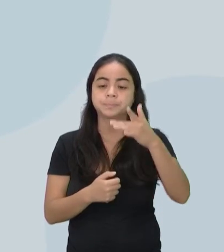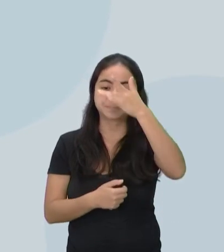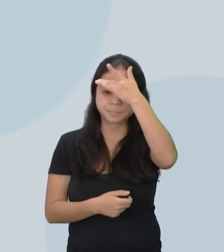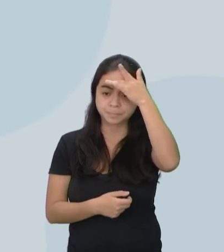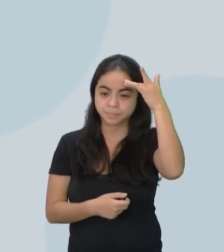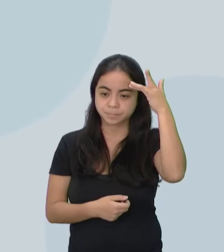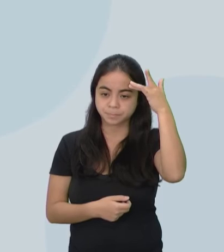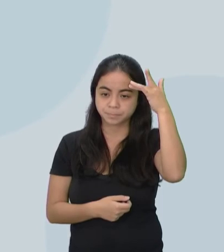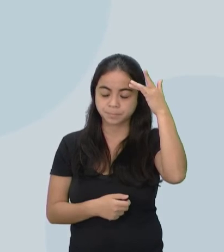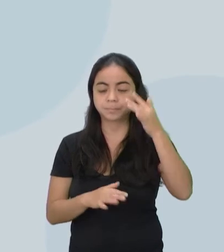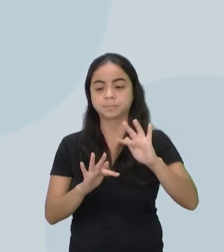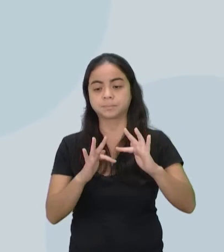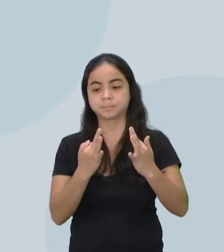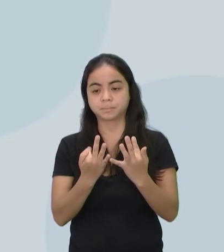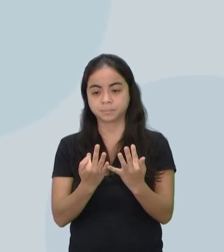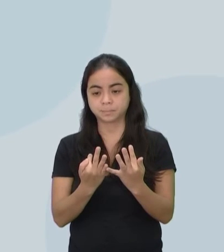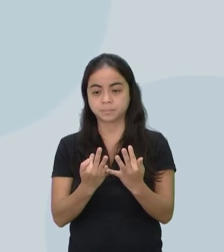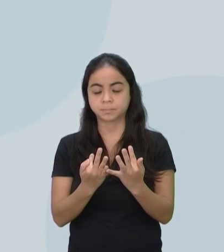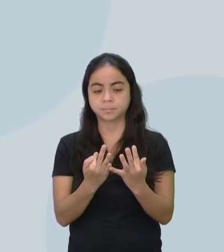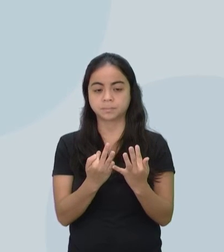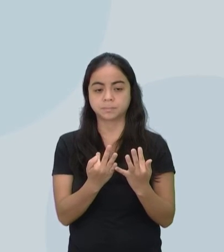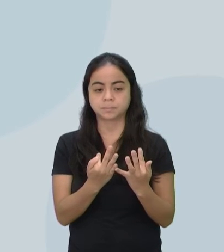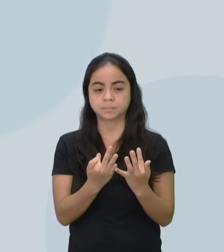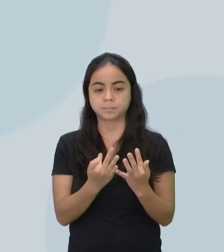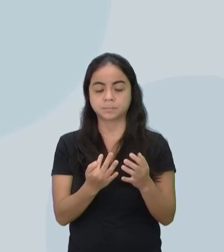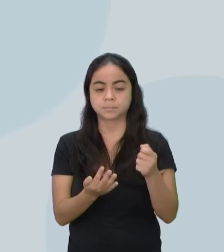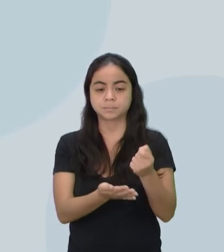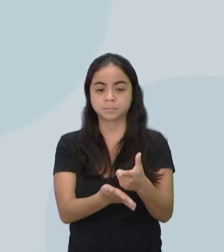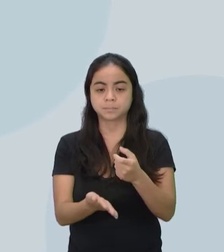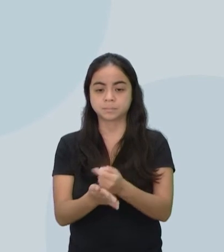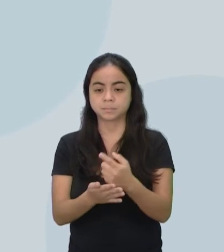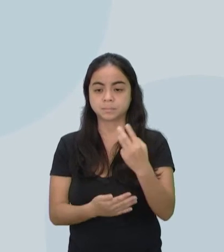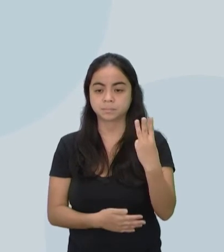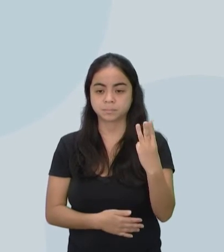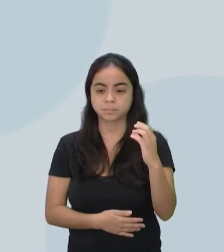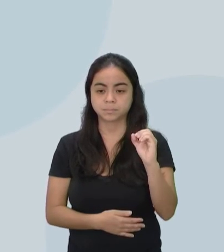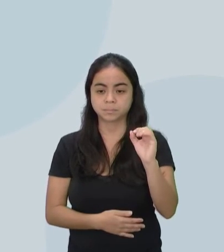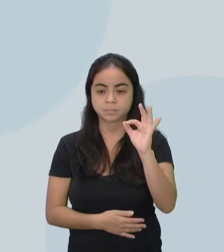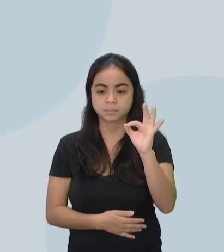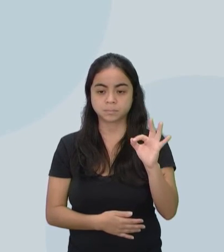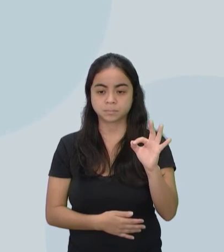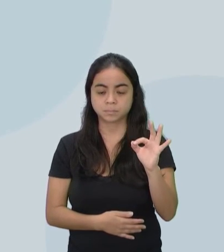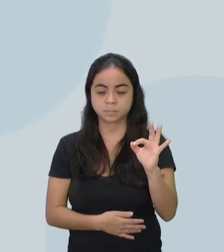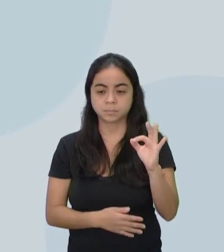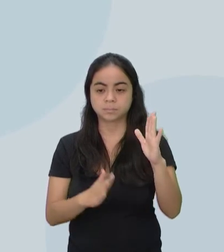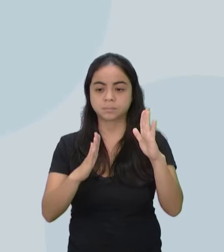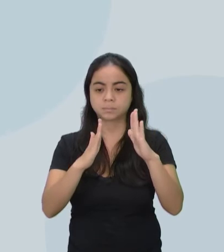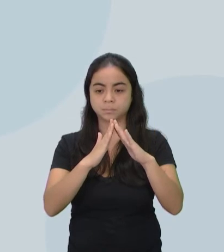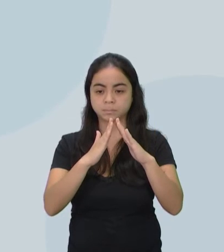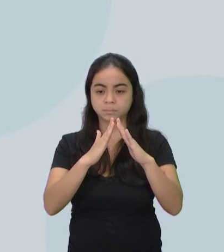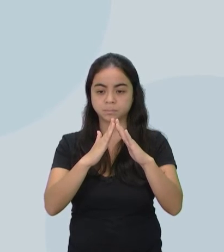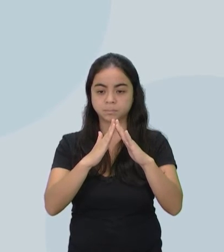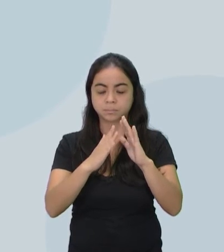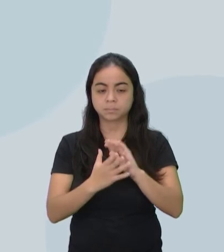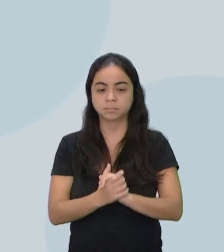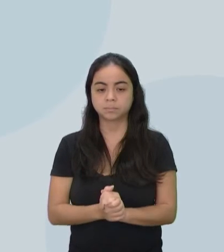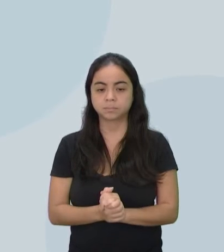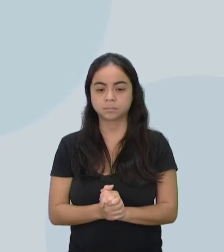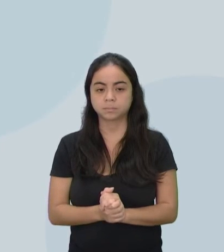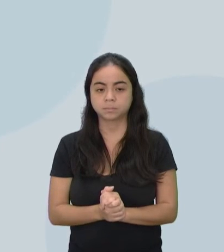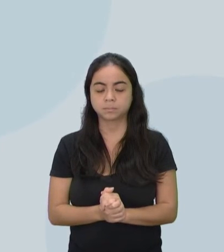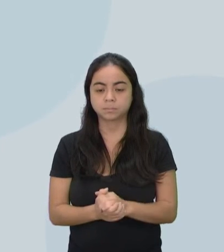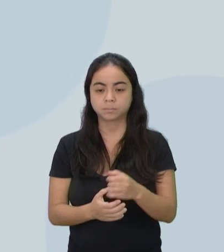pessoa, né, essa família fictícia, gastou 30% com moradia. Ela ganhou